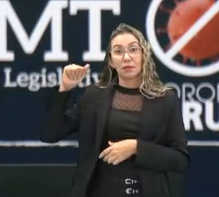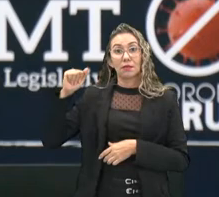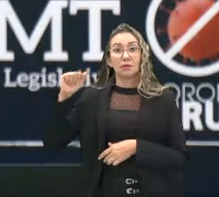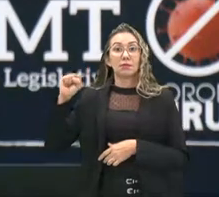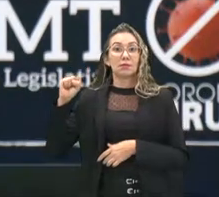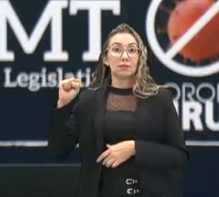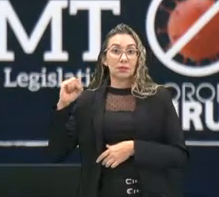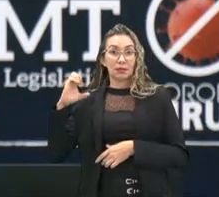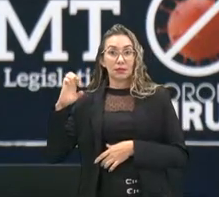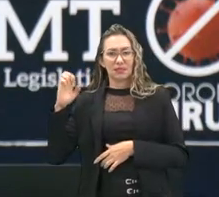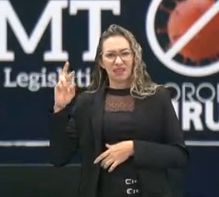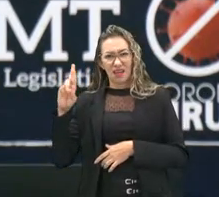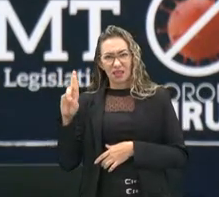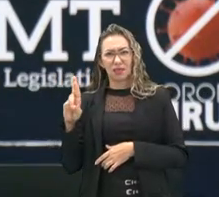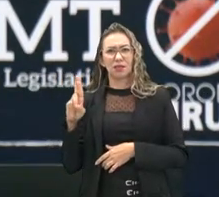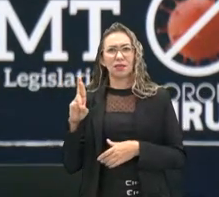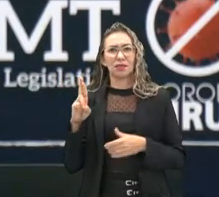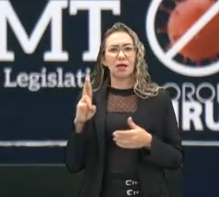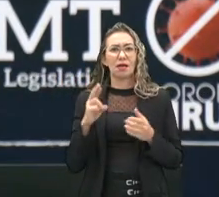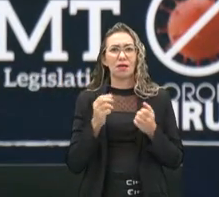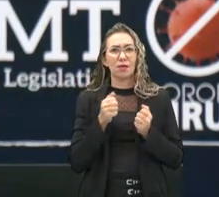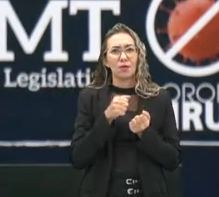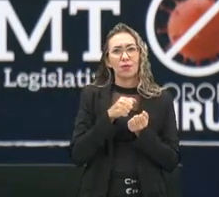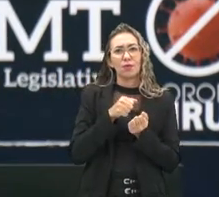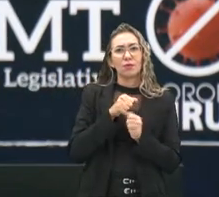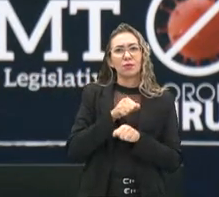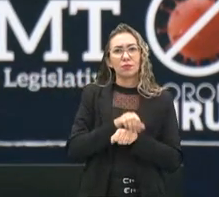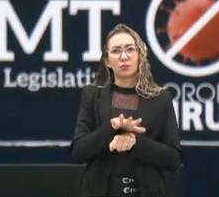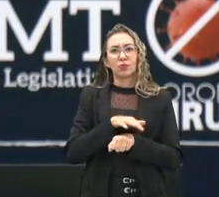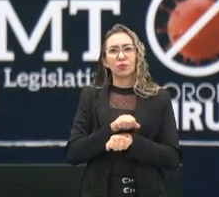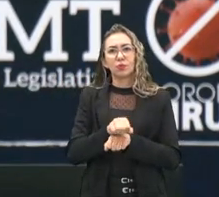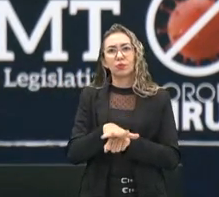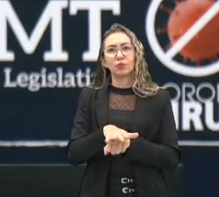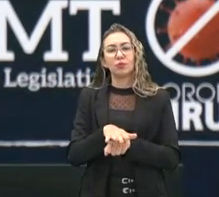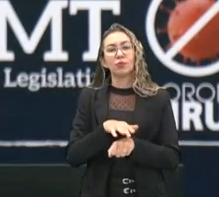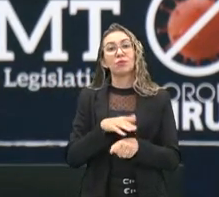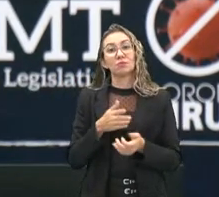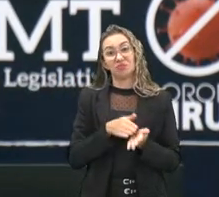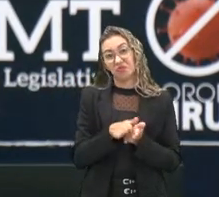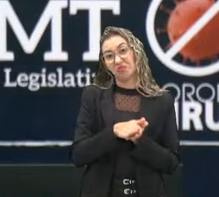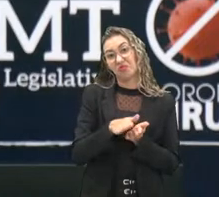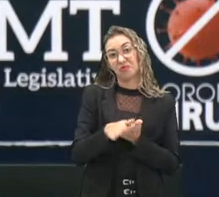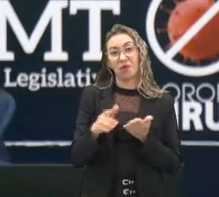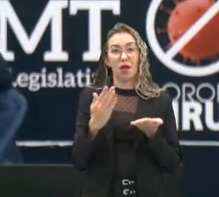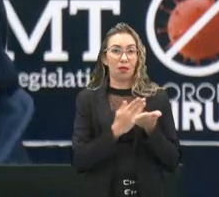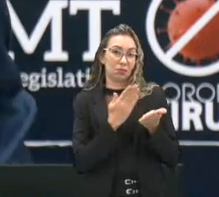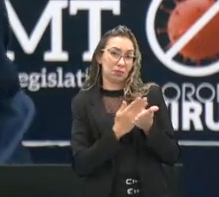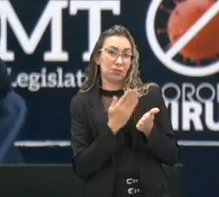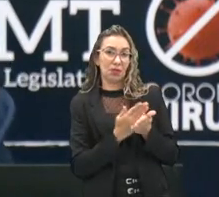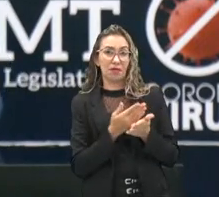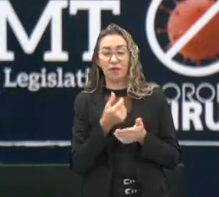Nuremberg, e a imprensa procura Filinto, o que ele achava do livro, ele disse,